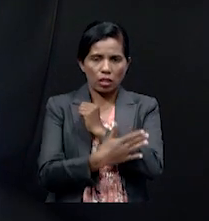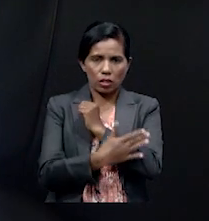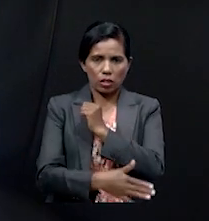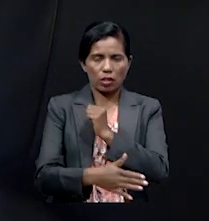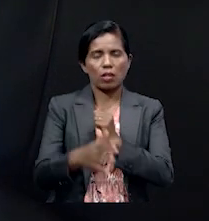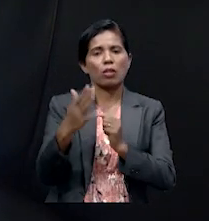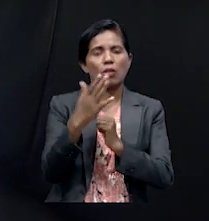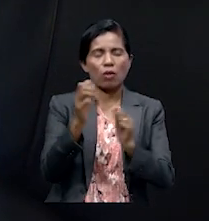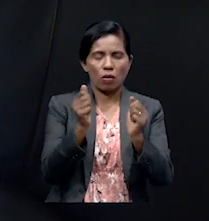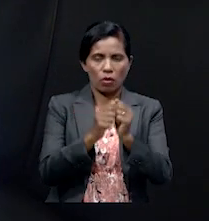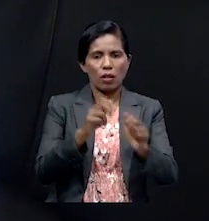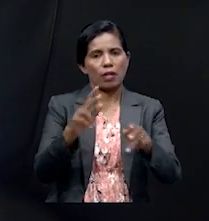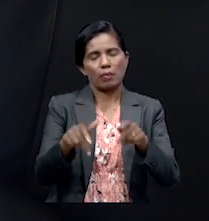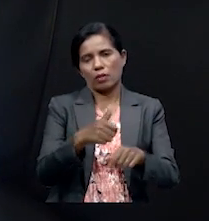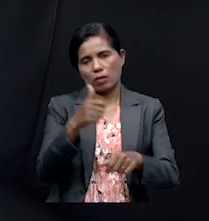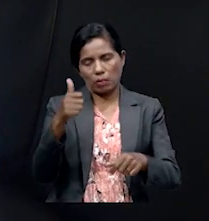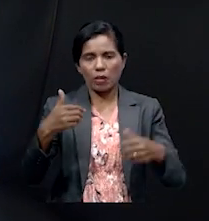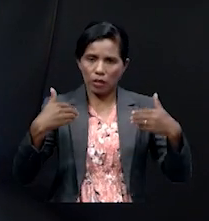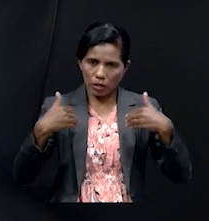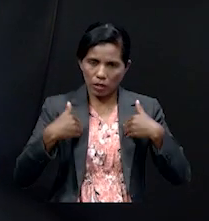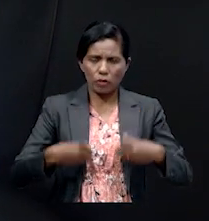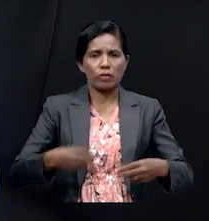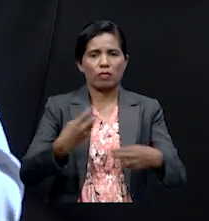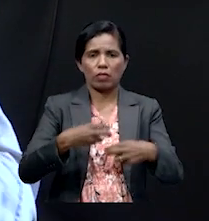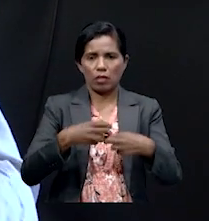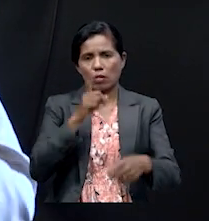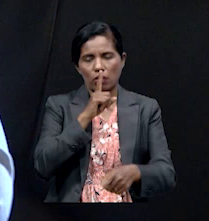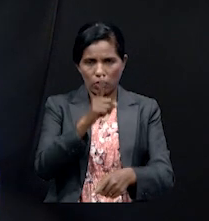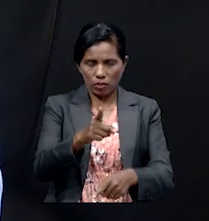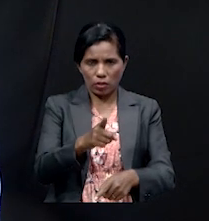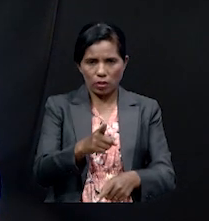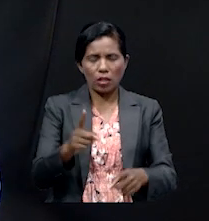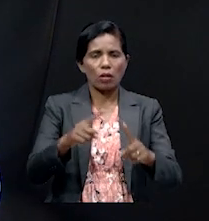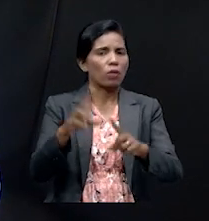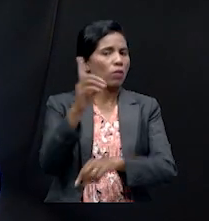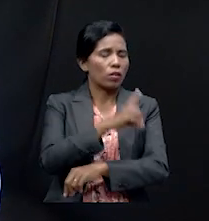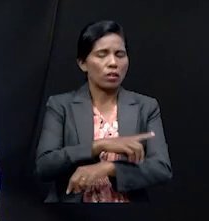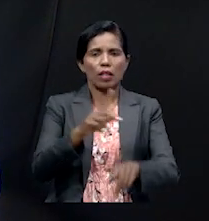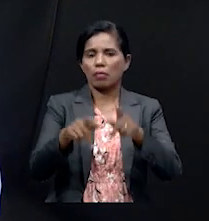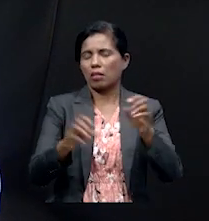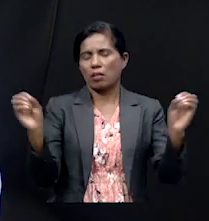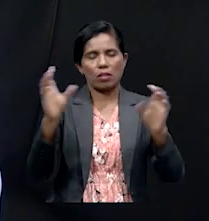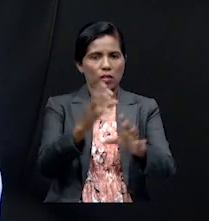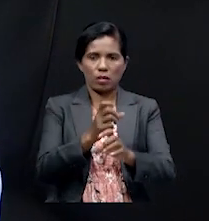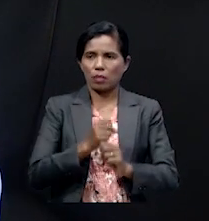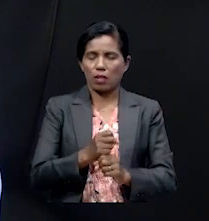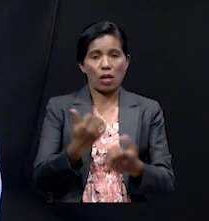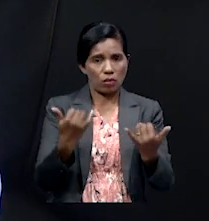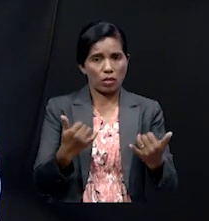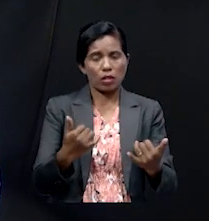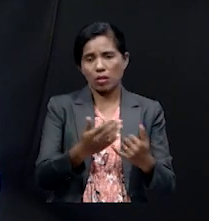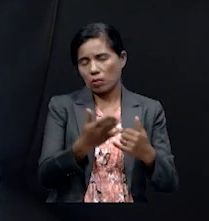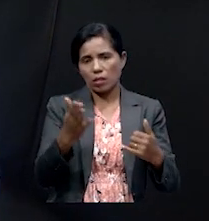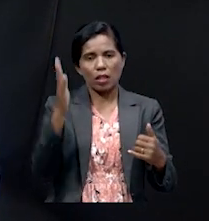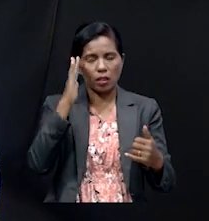teniendo pais el selo nem ma kaia ne perjudica tebes ni loron ruma em se lastimo mas agora se si tibosa ten agora corrune la